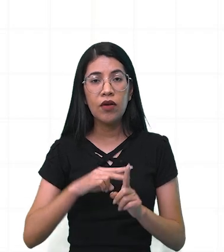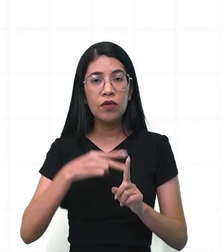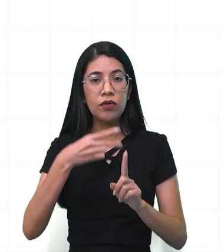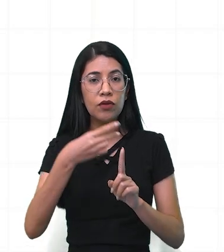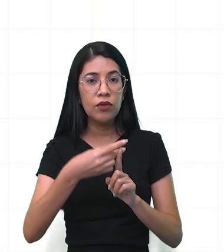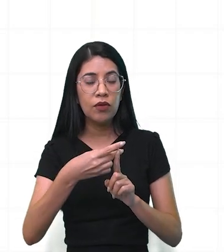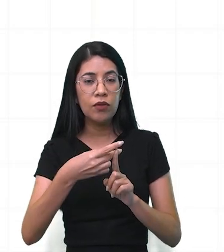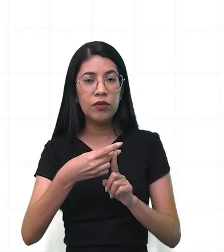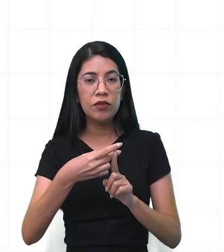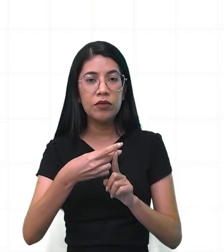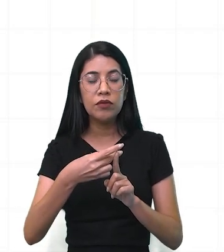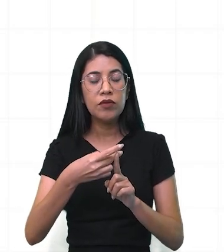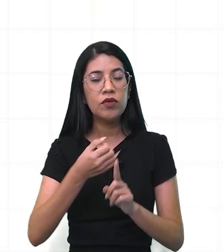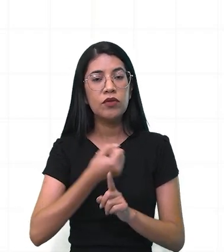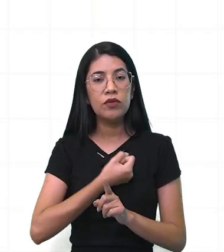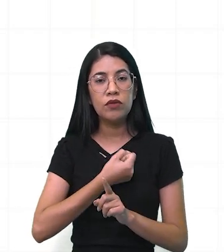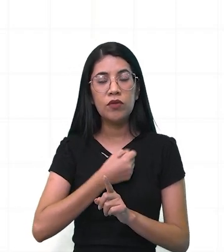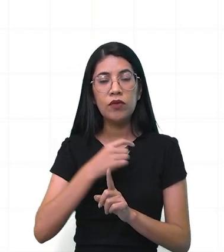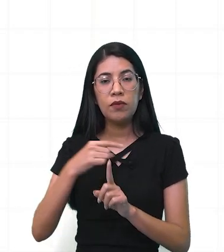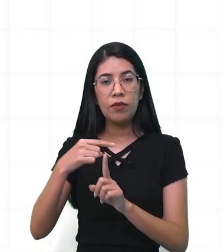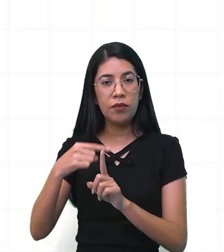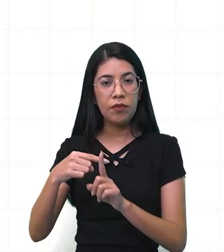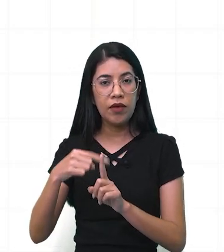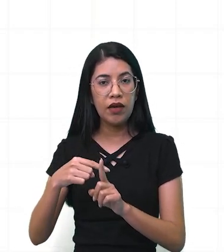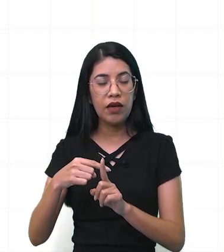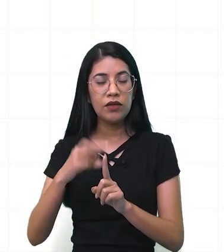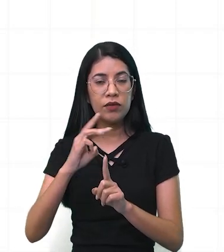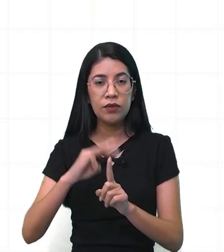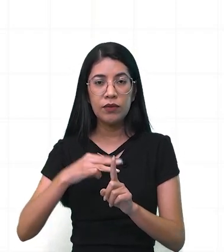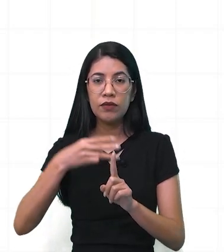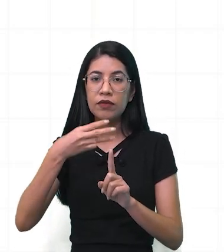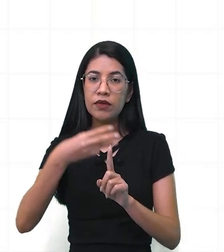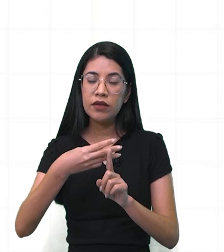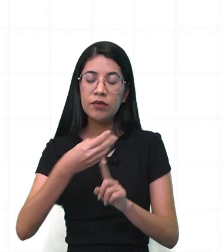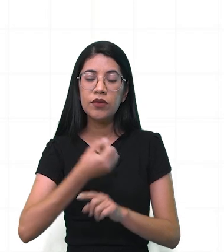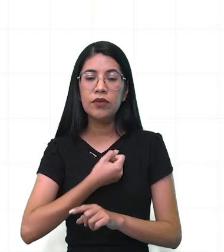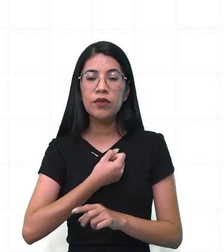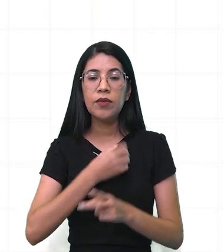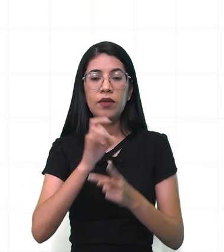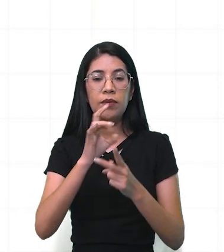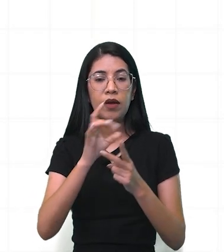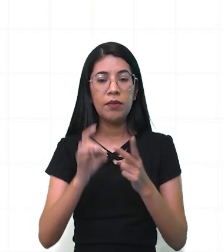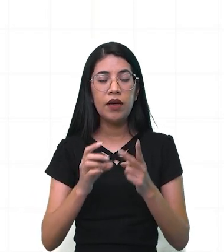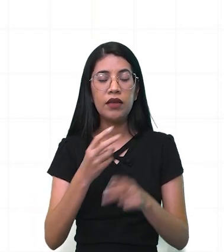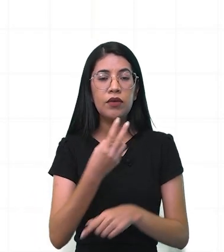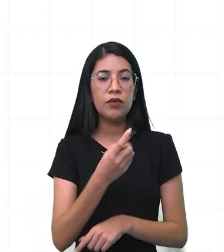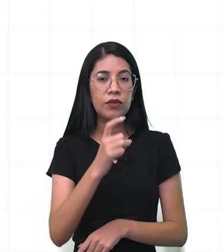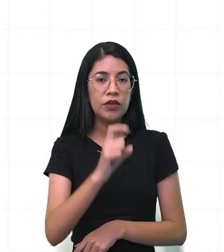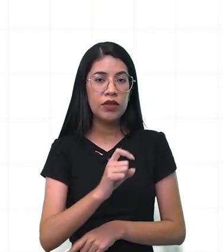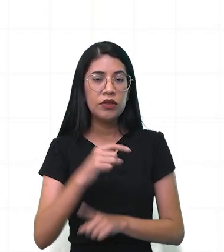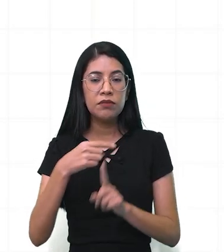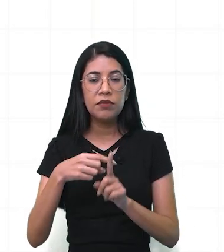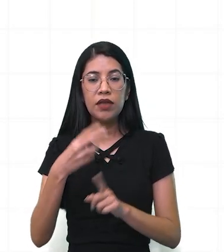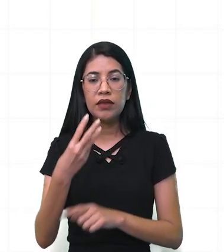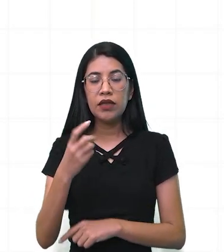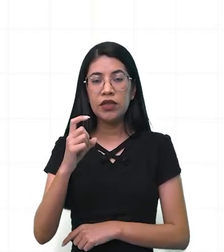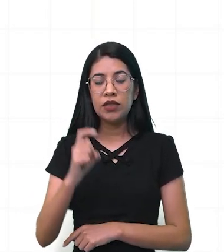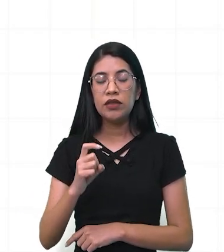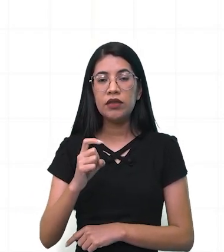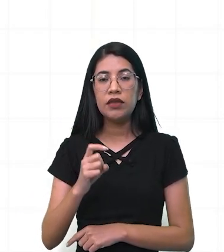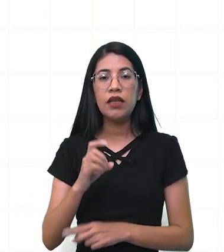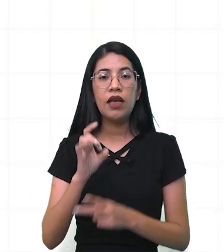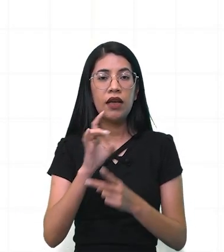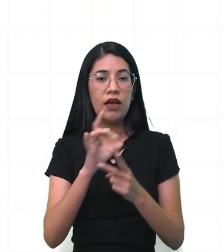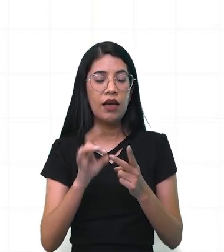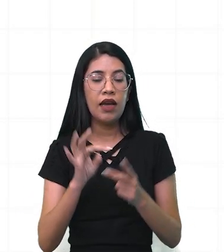triplo. Vai ser 3x. Cada termo desse, eu chamo, tá? Ele tem um nome especial, já chamei,